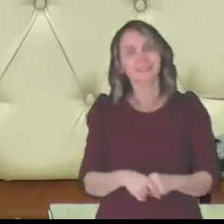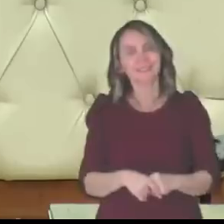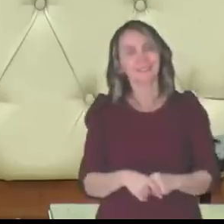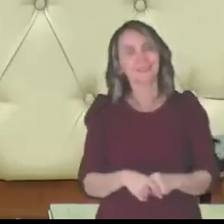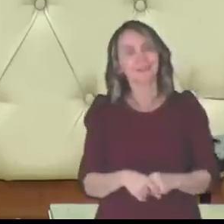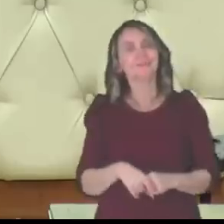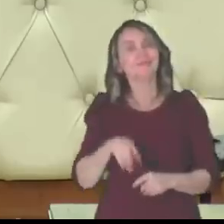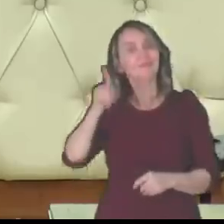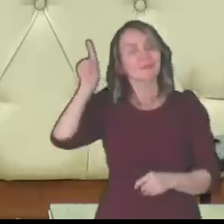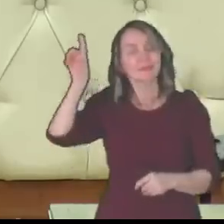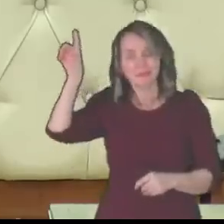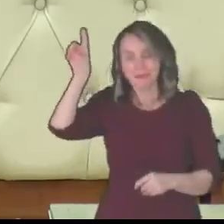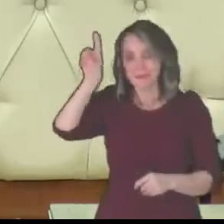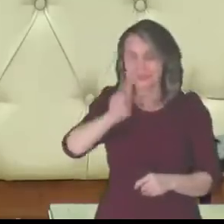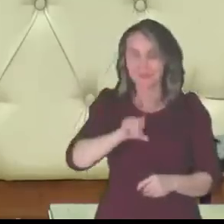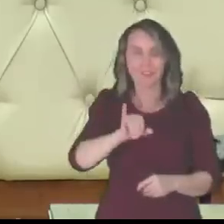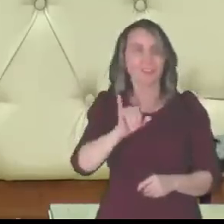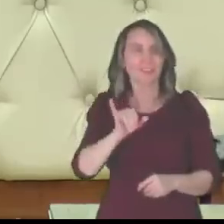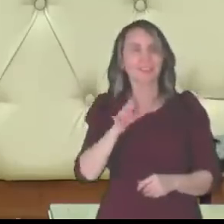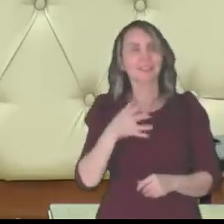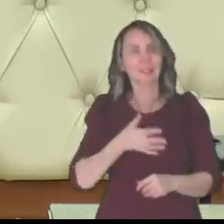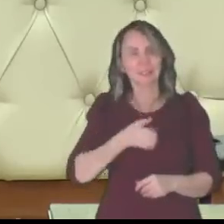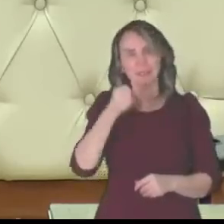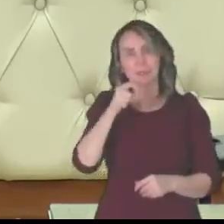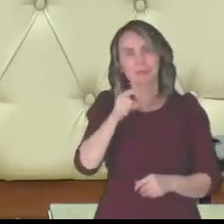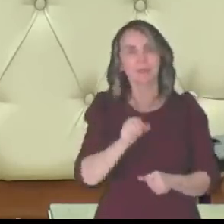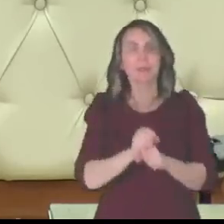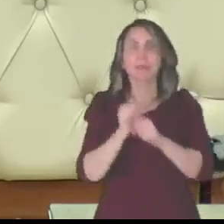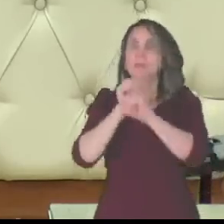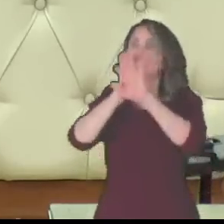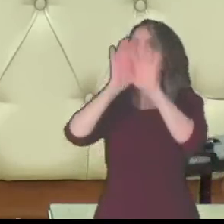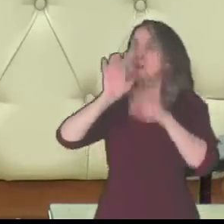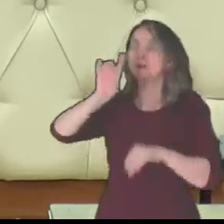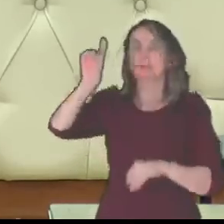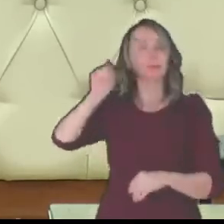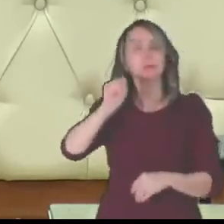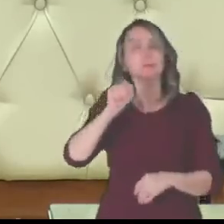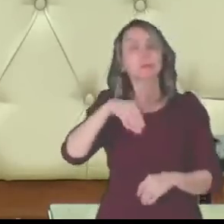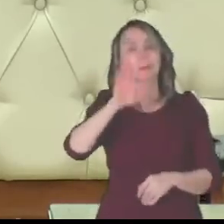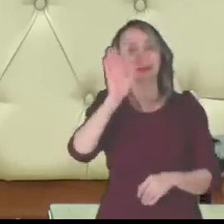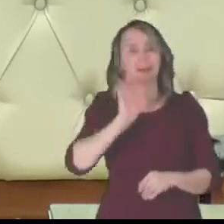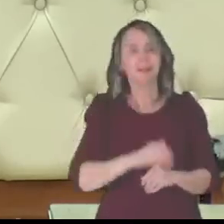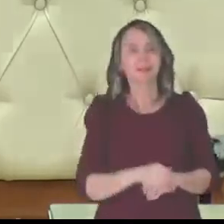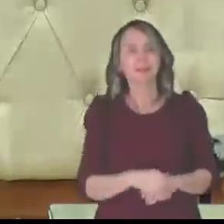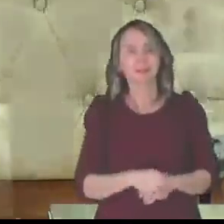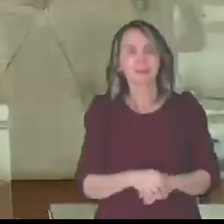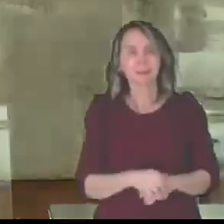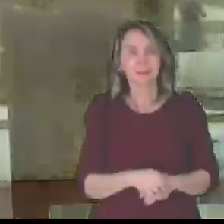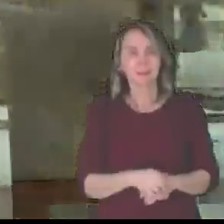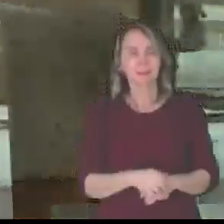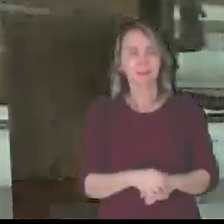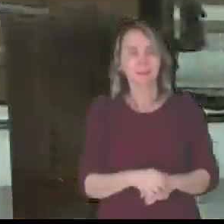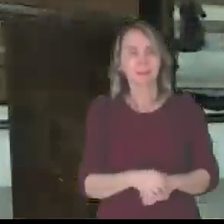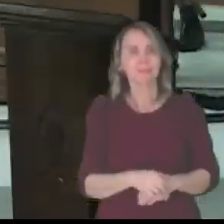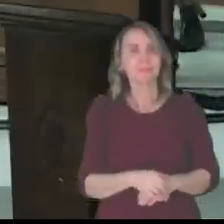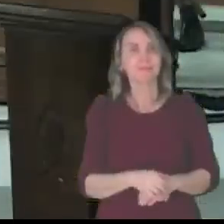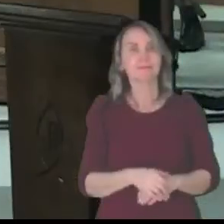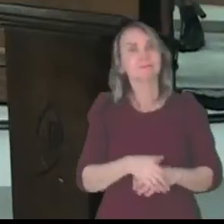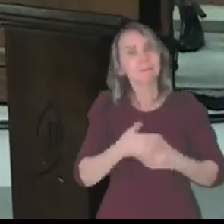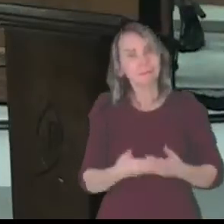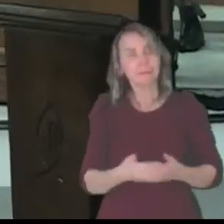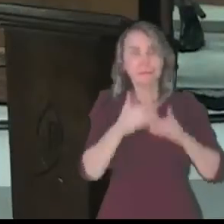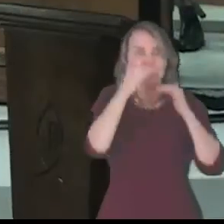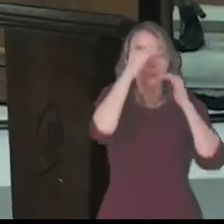Ele Virá e vos salvará glória a Deus que mais quer mais Olha aí glória a Deus então os olhos dos